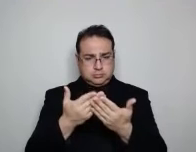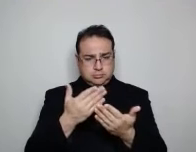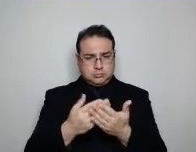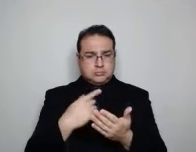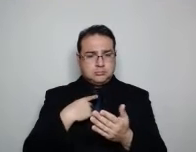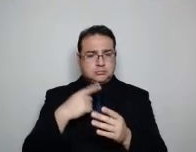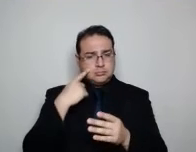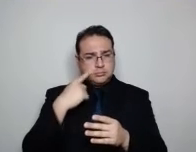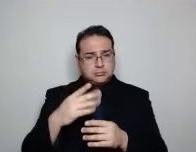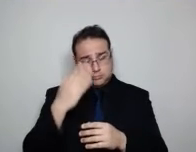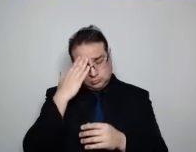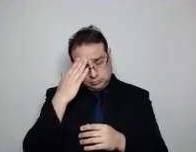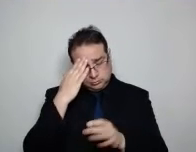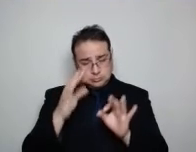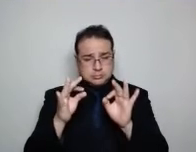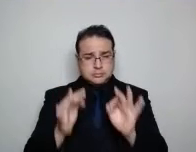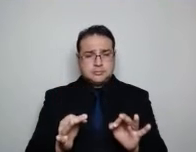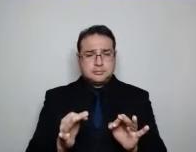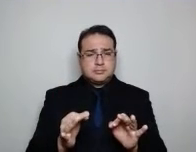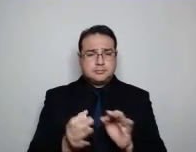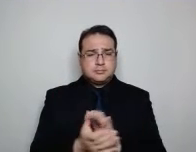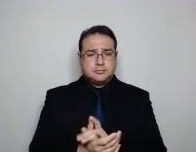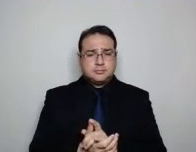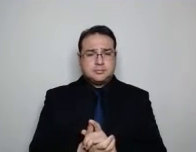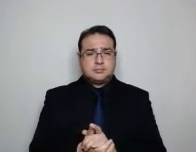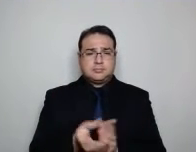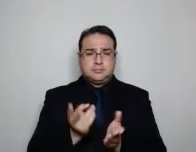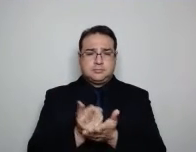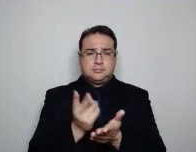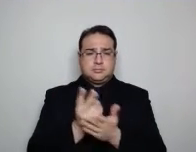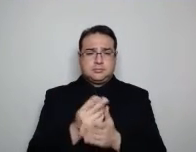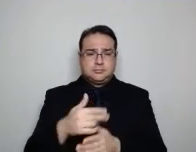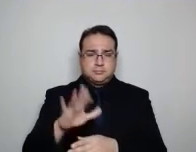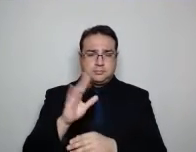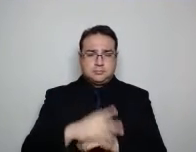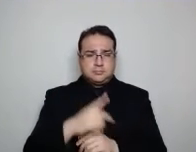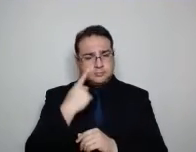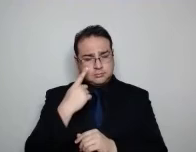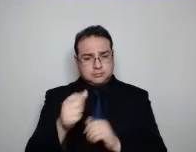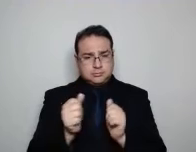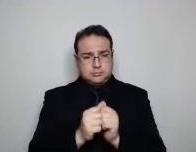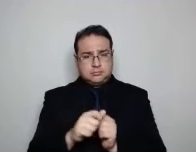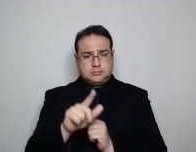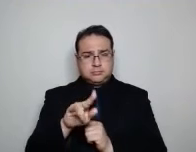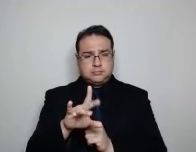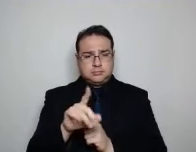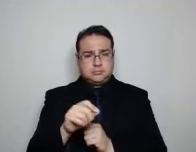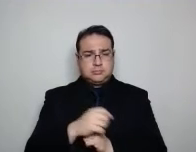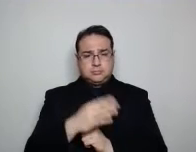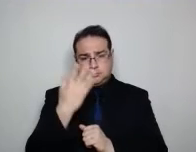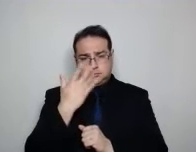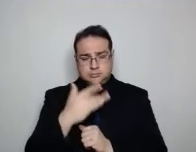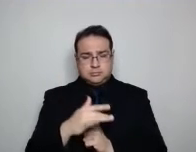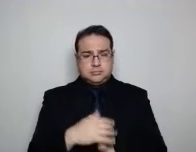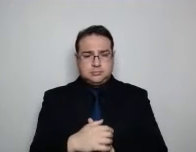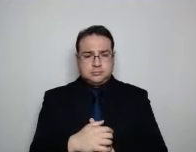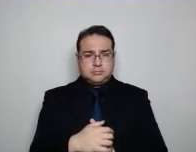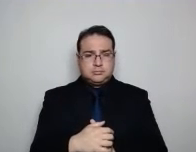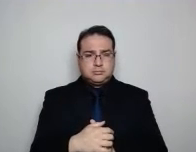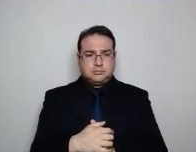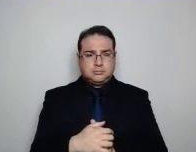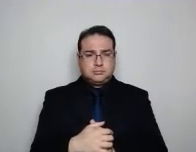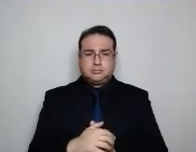se fixar a maneira mais interessante de guarda para as crianças. Não